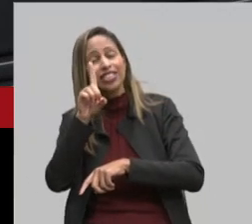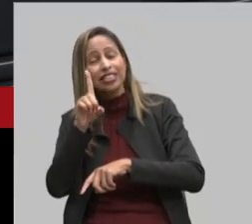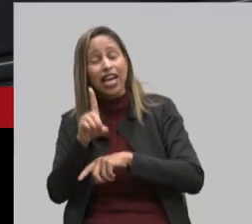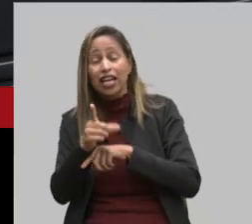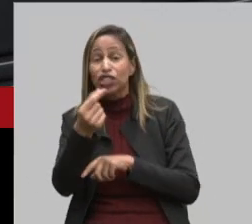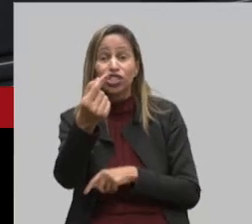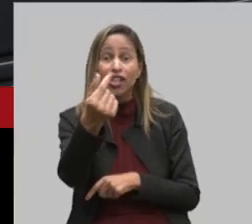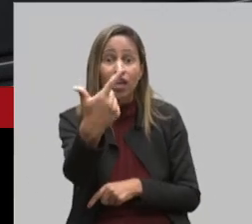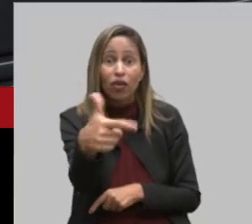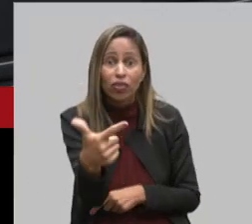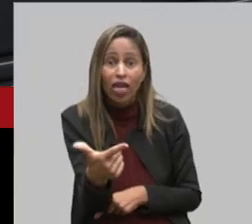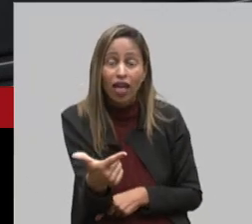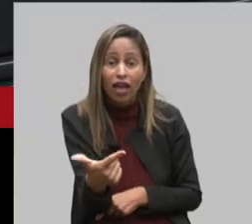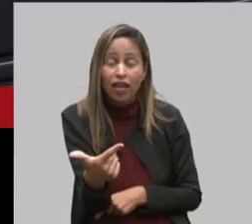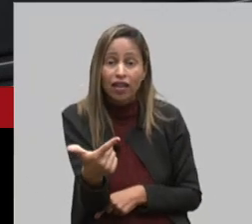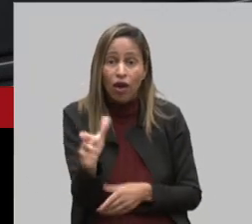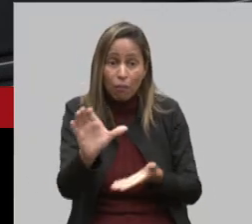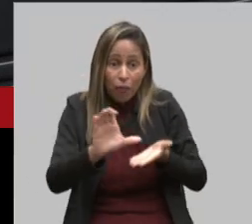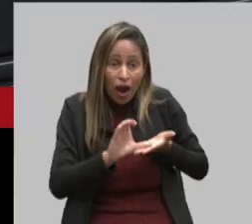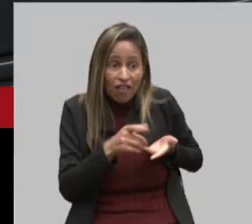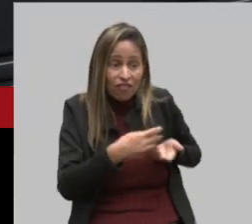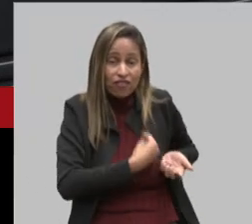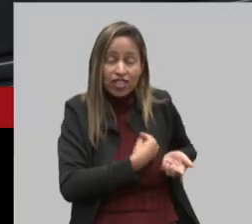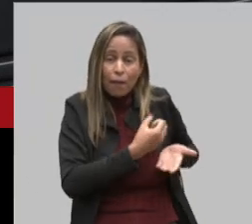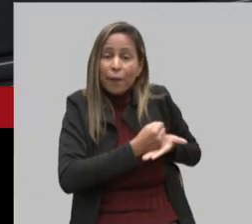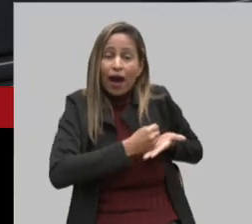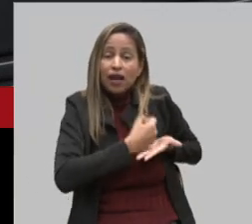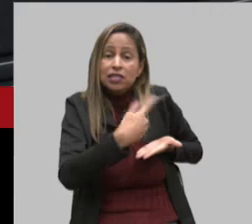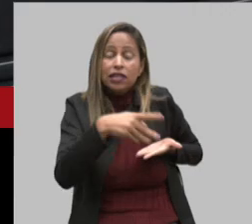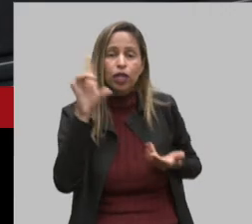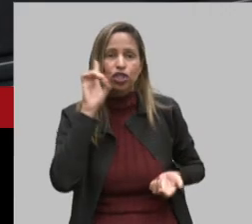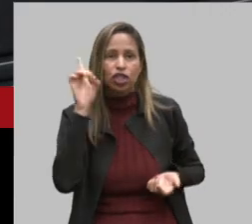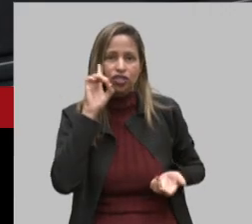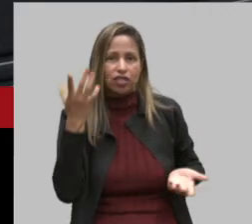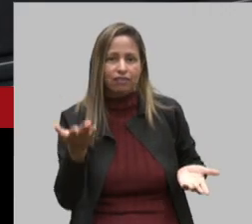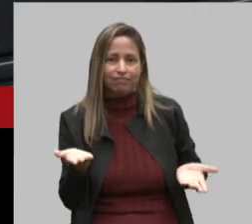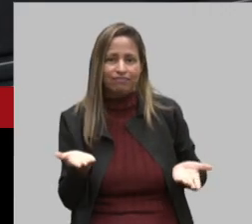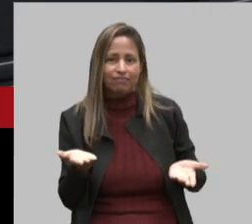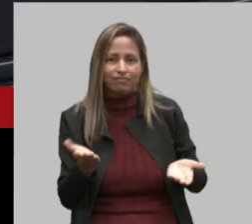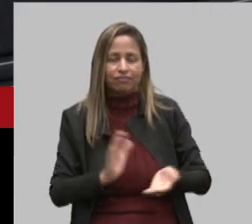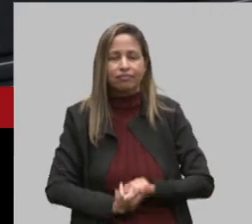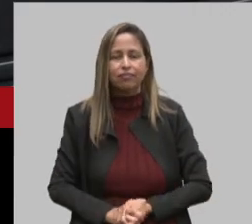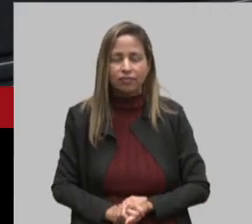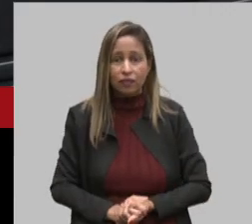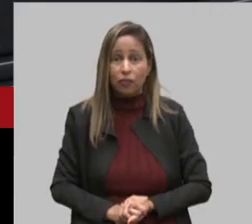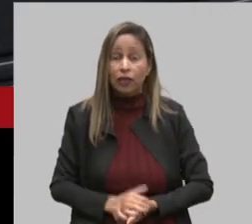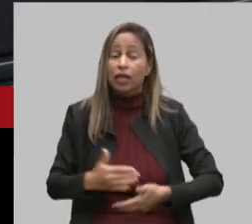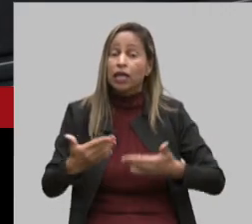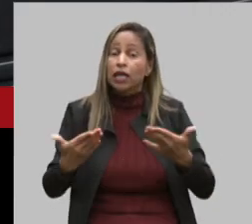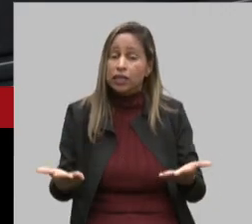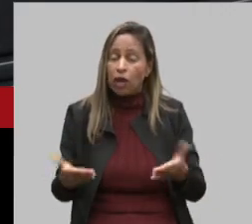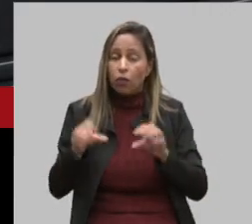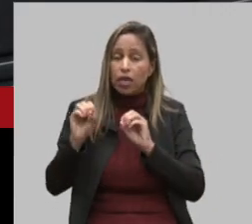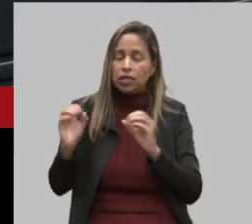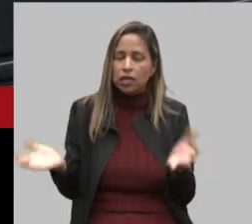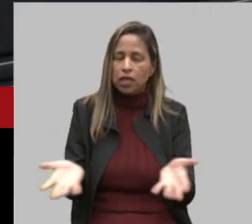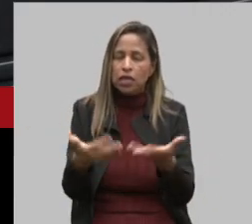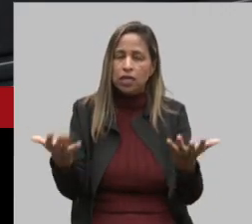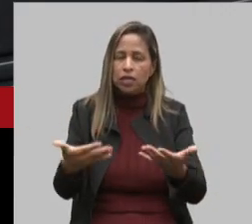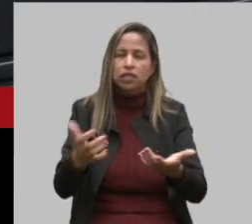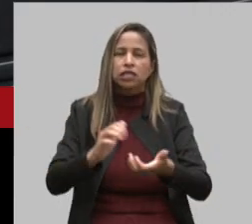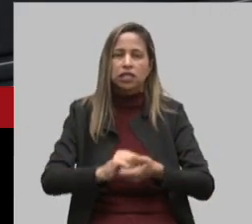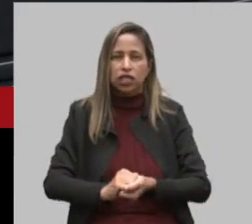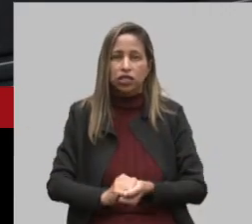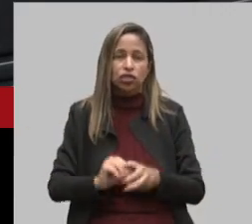para arcar com as necessidades básicas do dia a dia eh Então esse incentivo